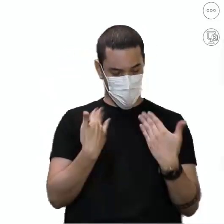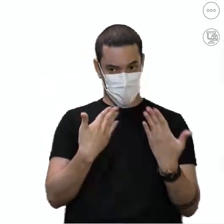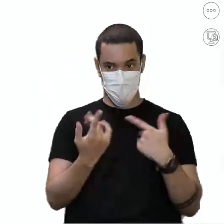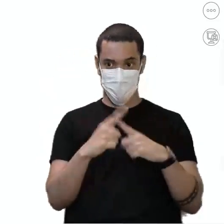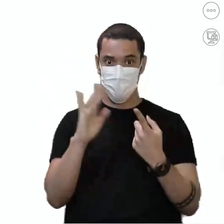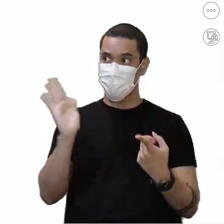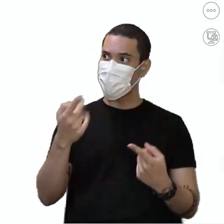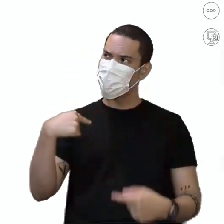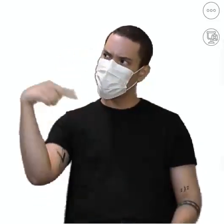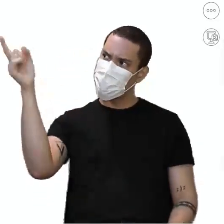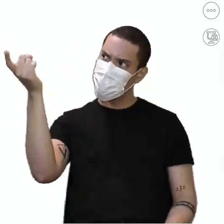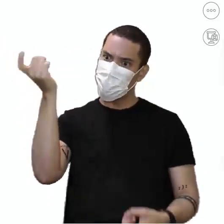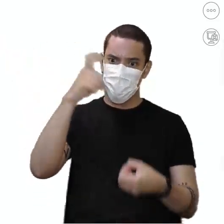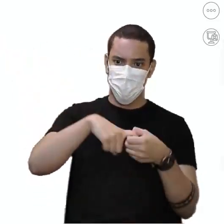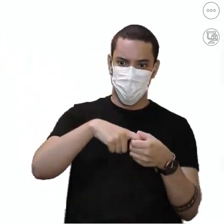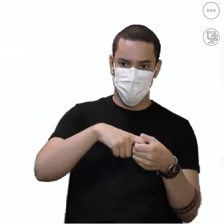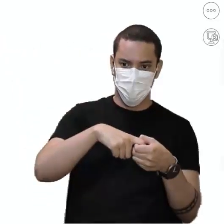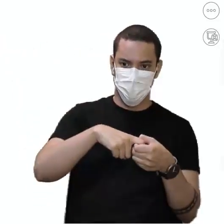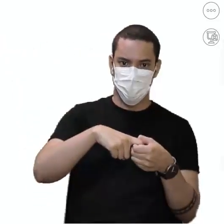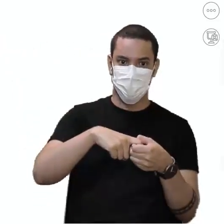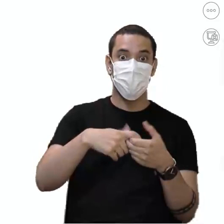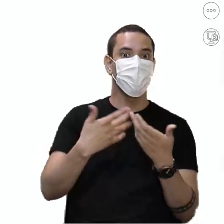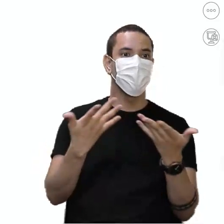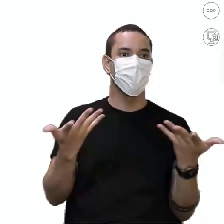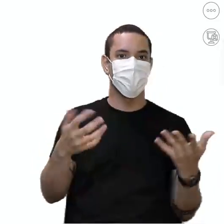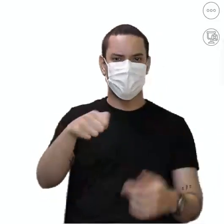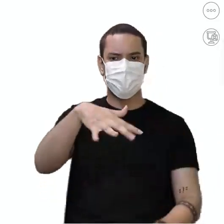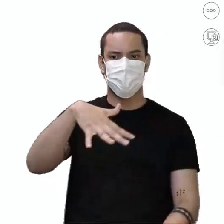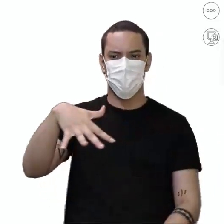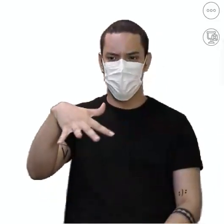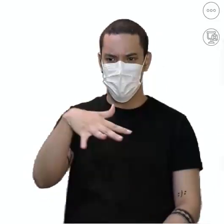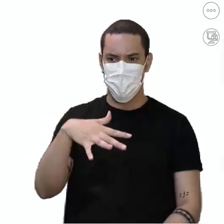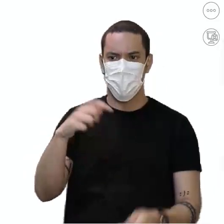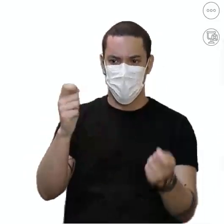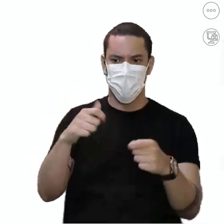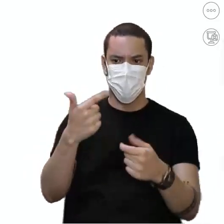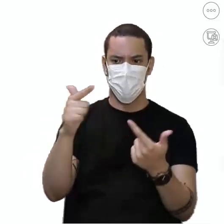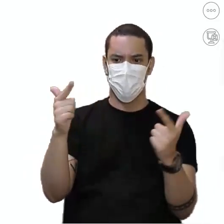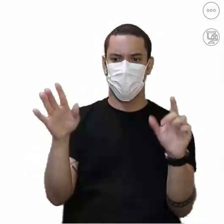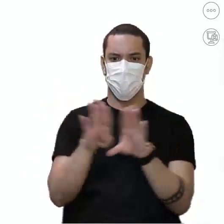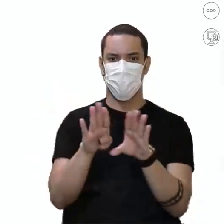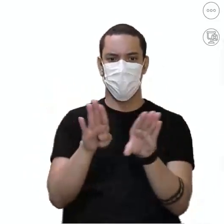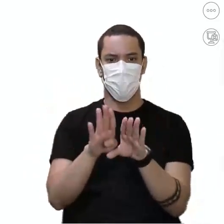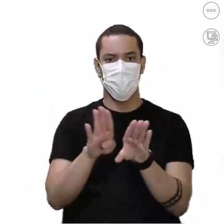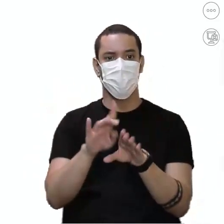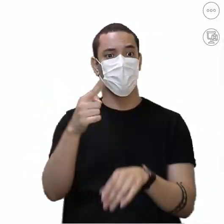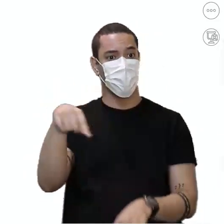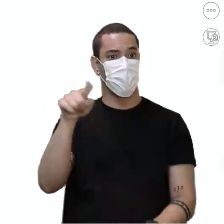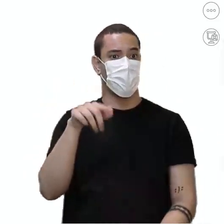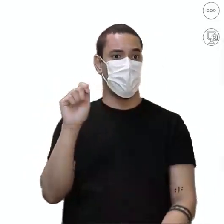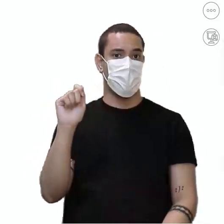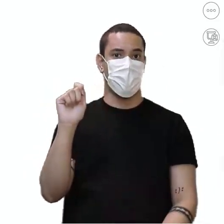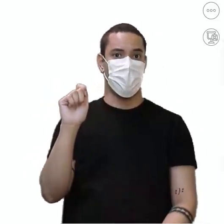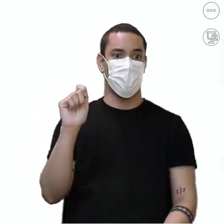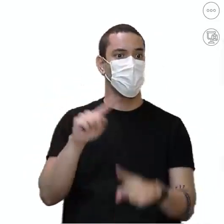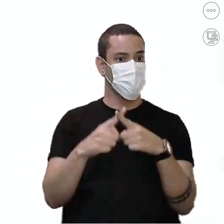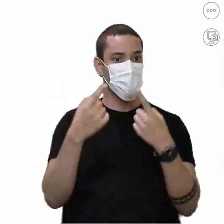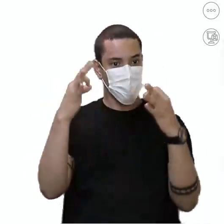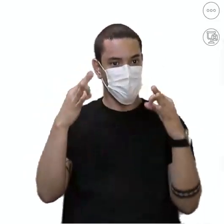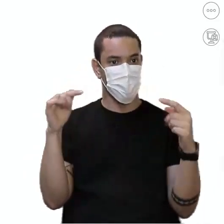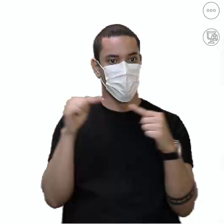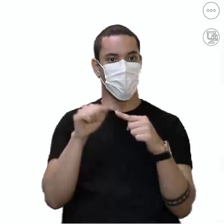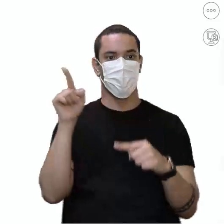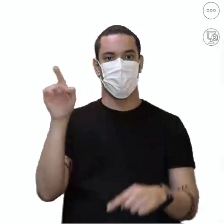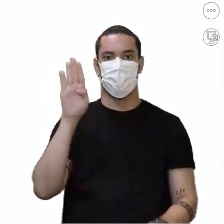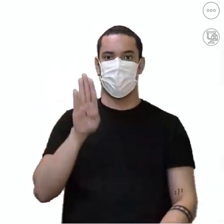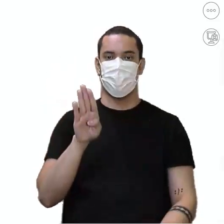já voltou, consigo falar com ele, não só nessa situação, tá? Enfim, pode ser outras também. Aí eu marcaria a letra A. Where has Matt